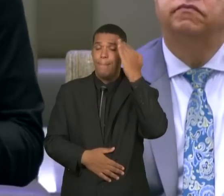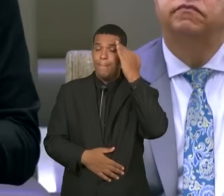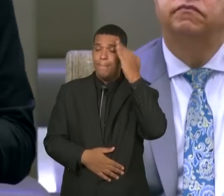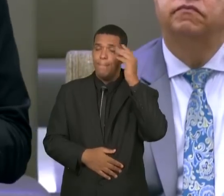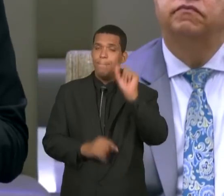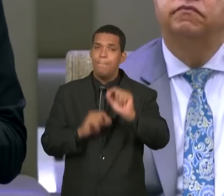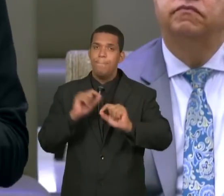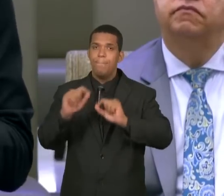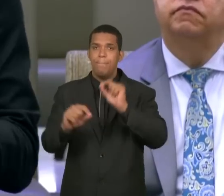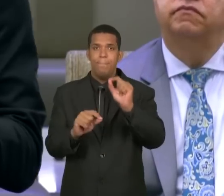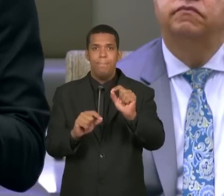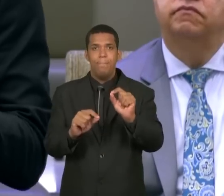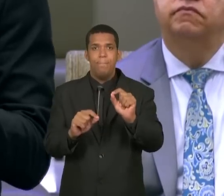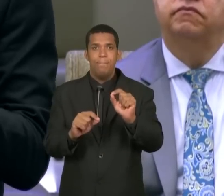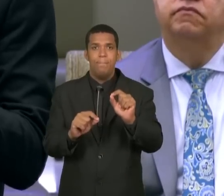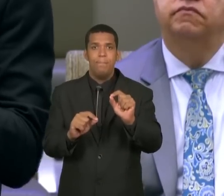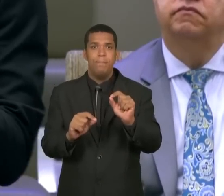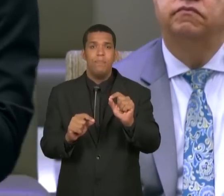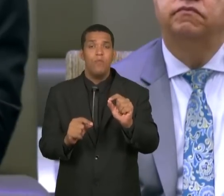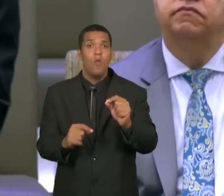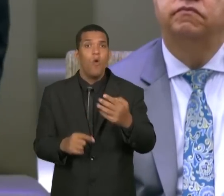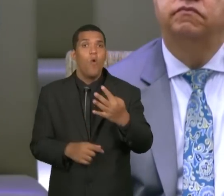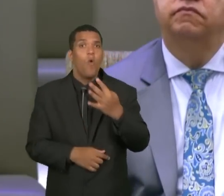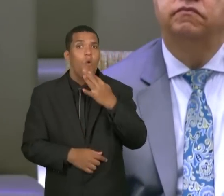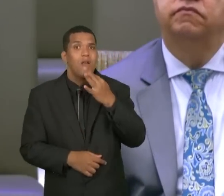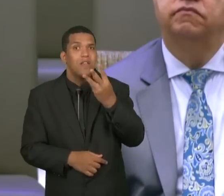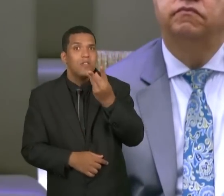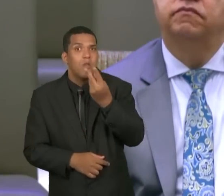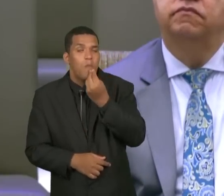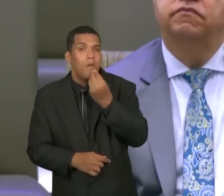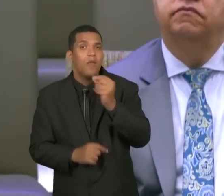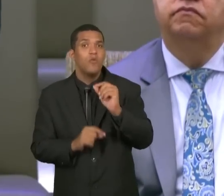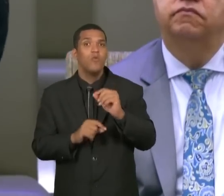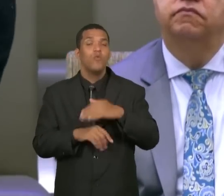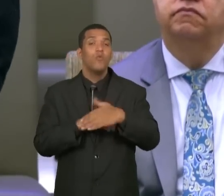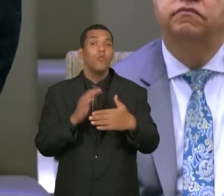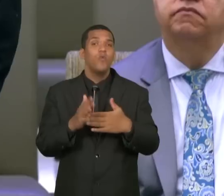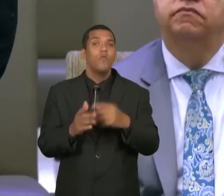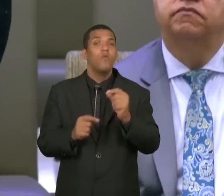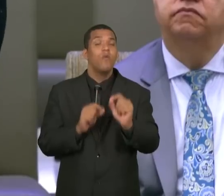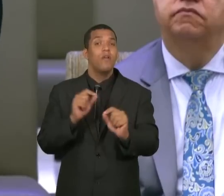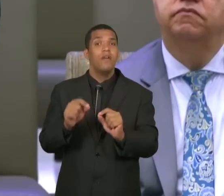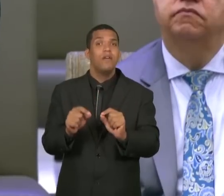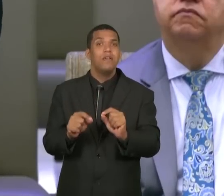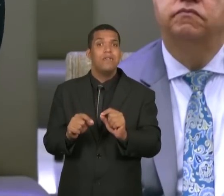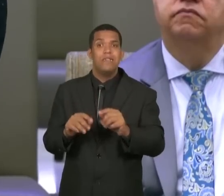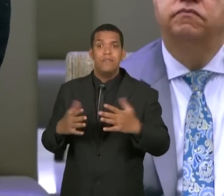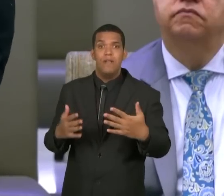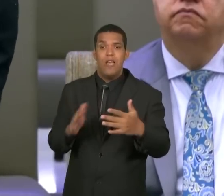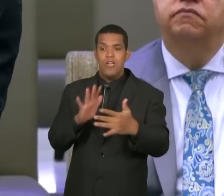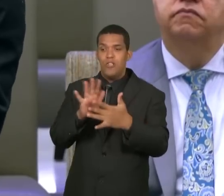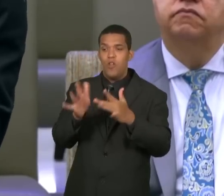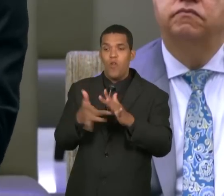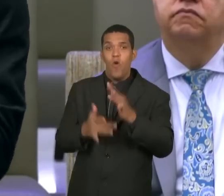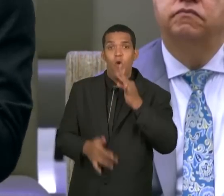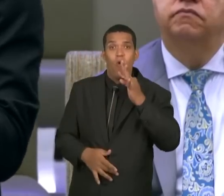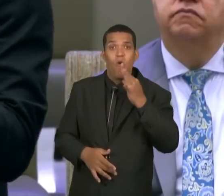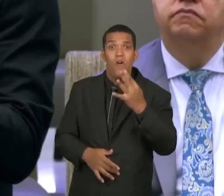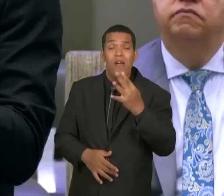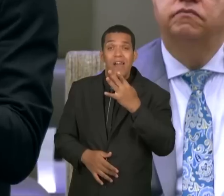a onisciência é o atributo pelo qual Deus conhece todas as coisas